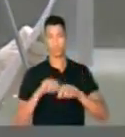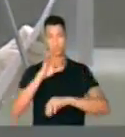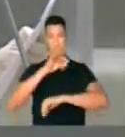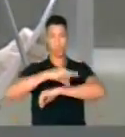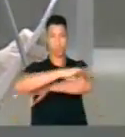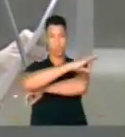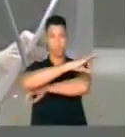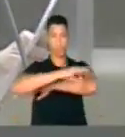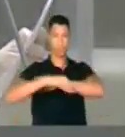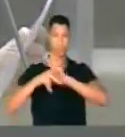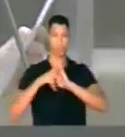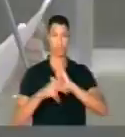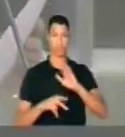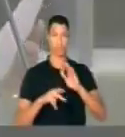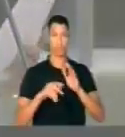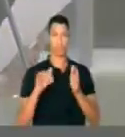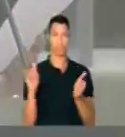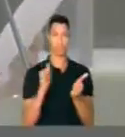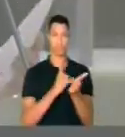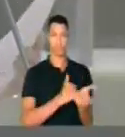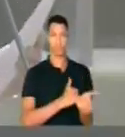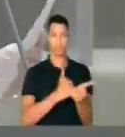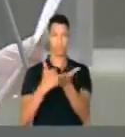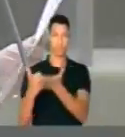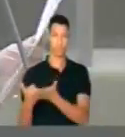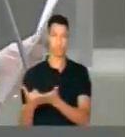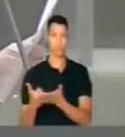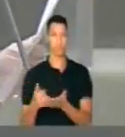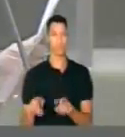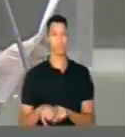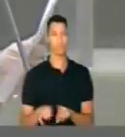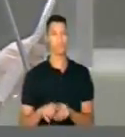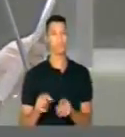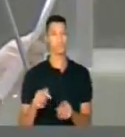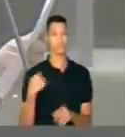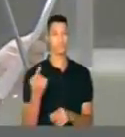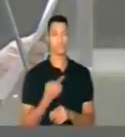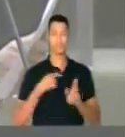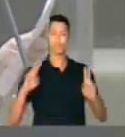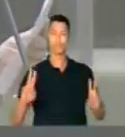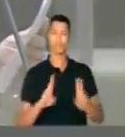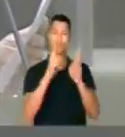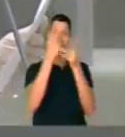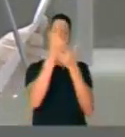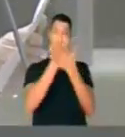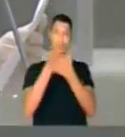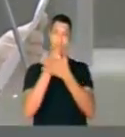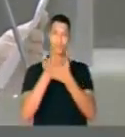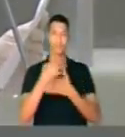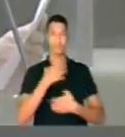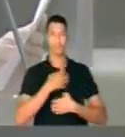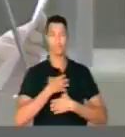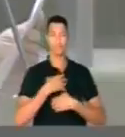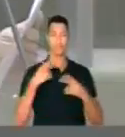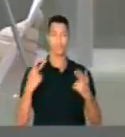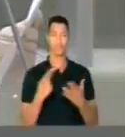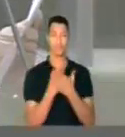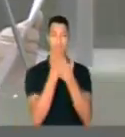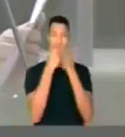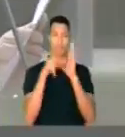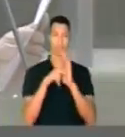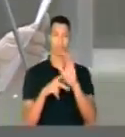de Caruaru, que fará a nossa, que desenhou a nossa catedral, inspirado na Catedral